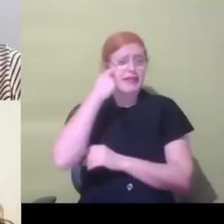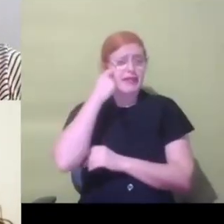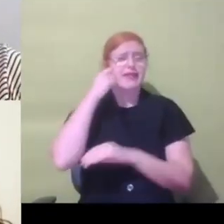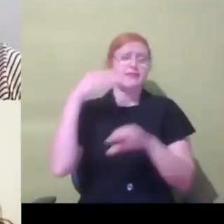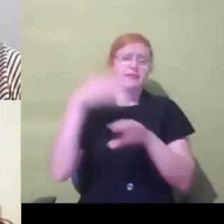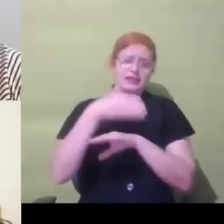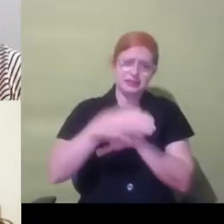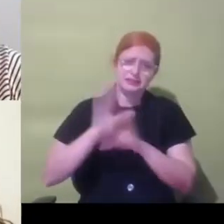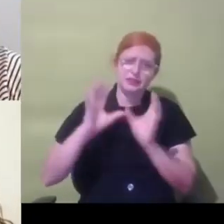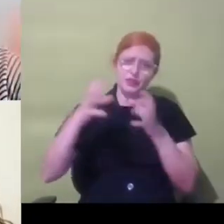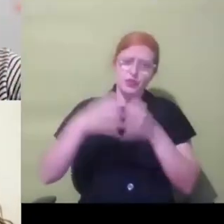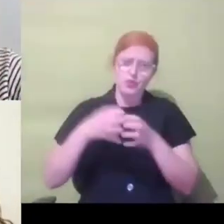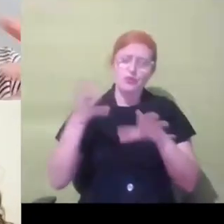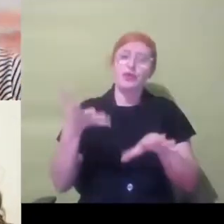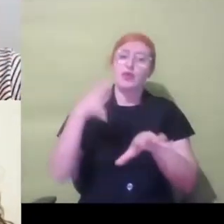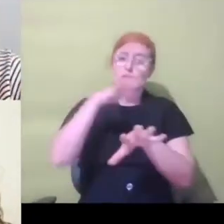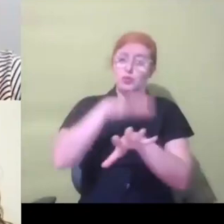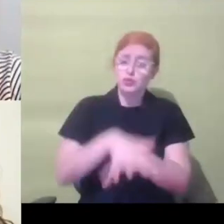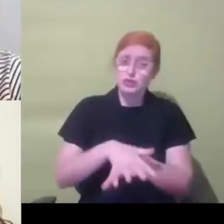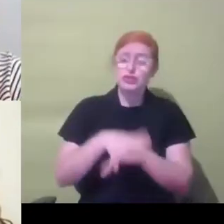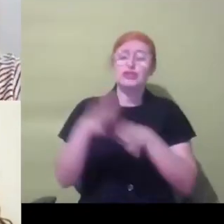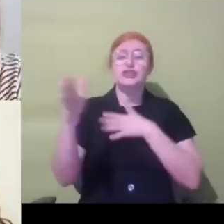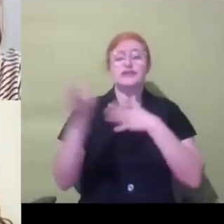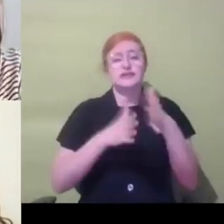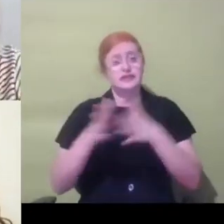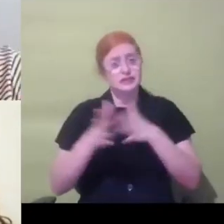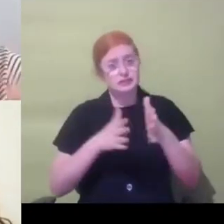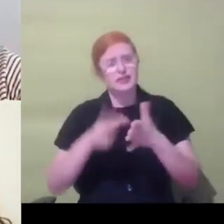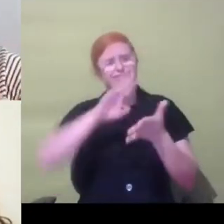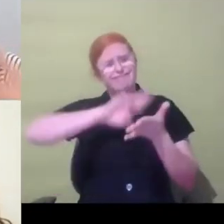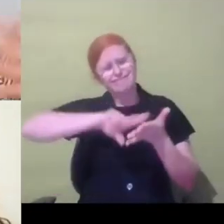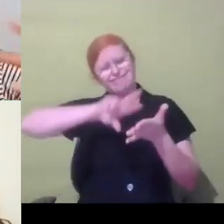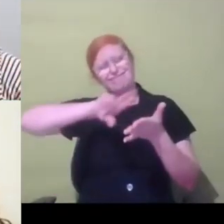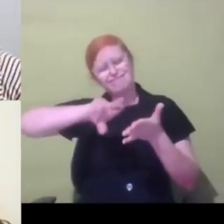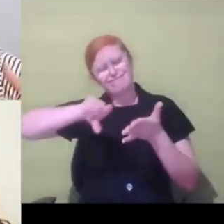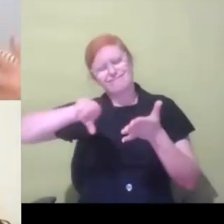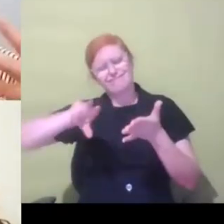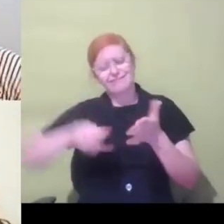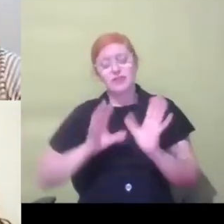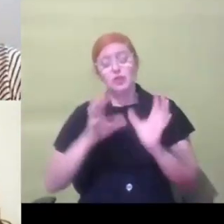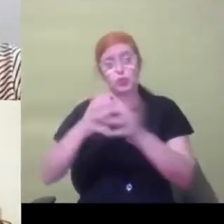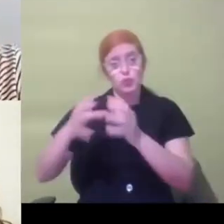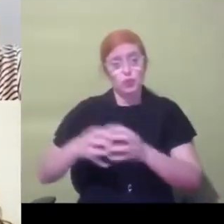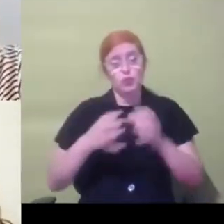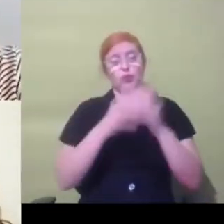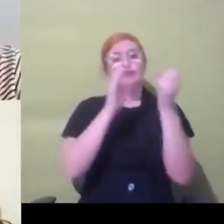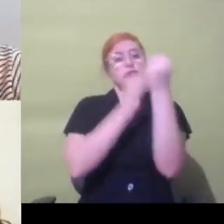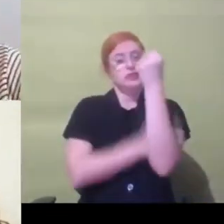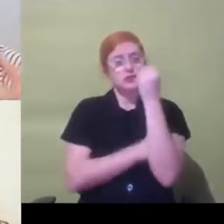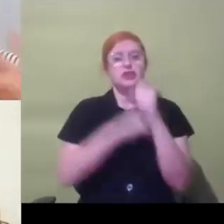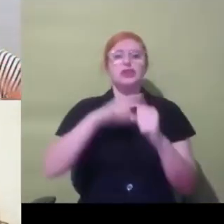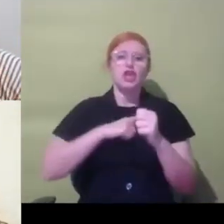rede, a Inclusiva sobre acessibilidade. Então a gente teve diversos diálogos